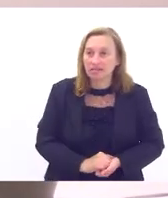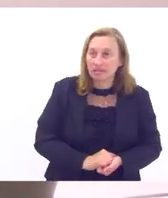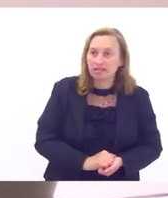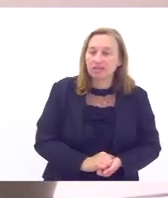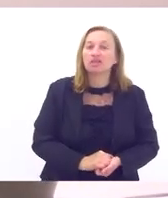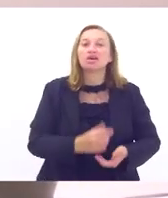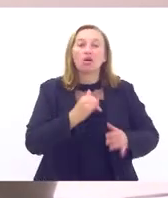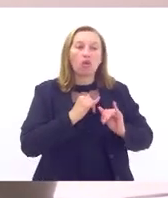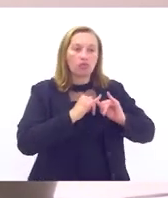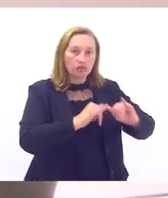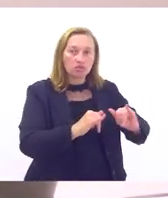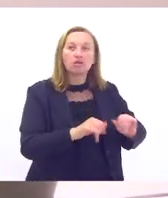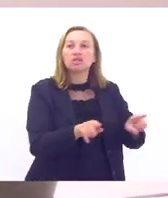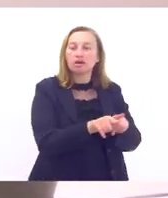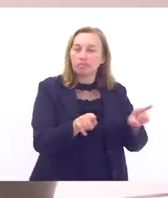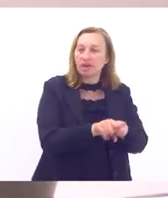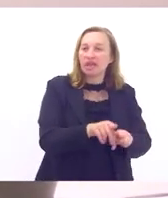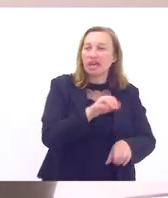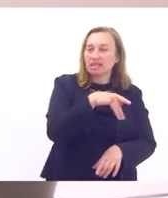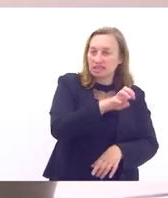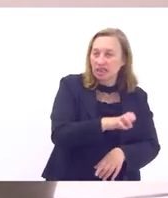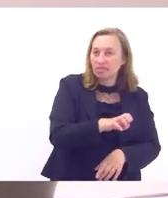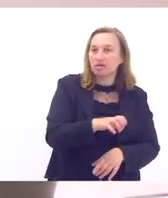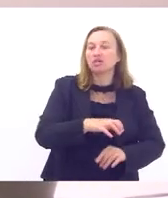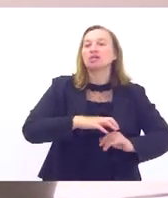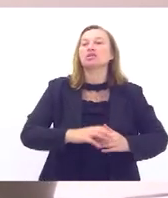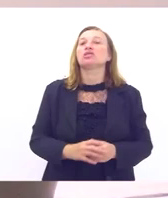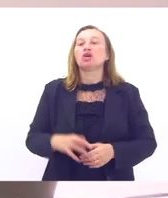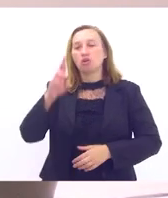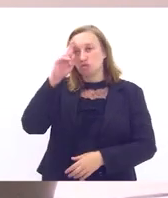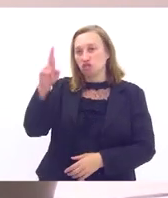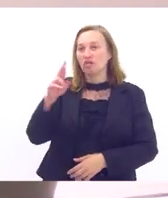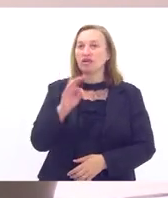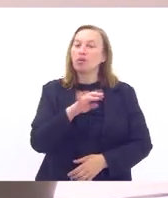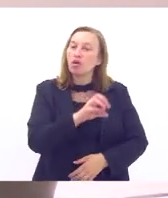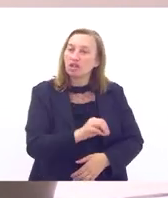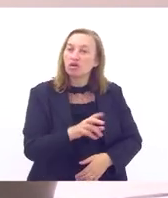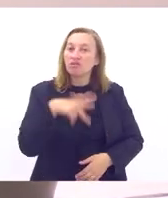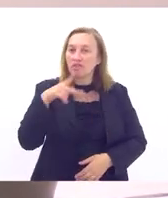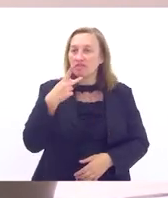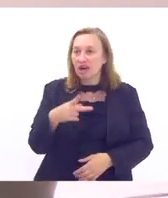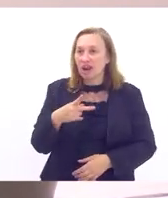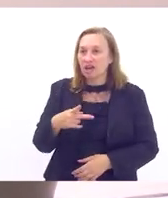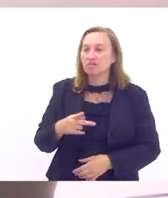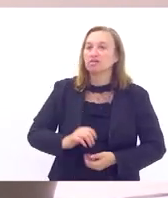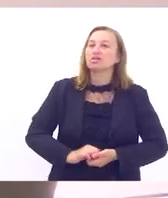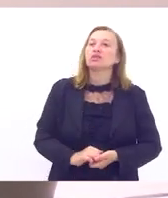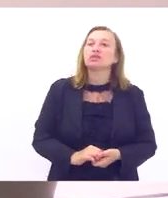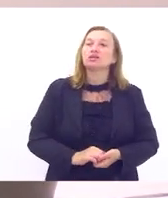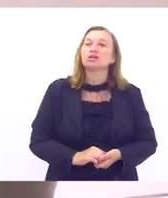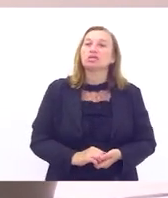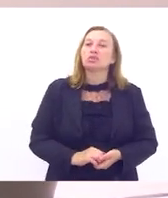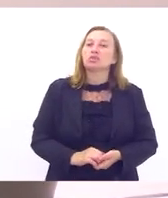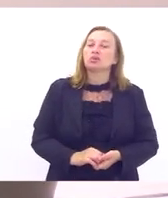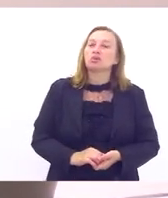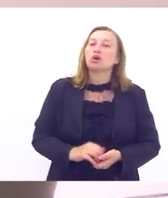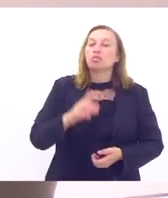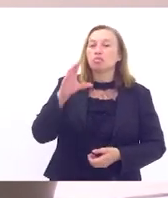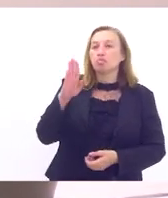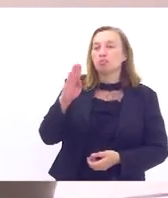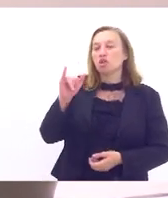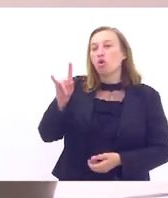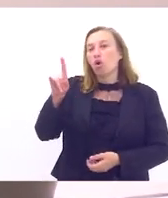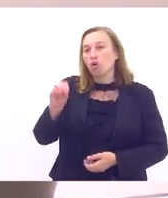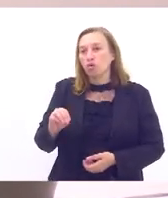SES também, a partir dessa manifestação do chefe do laboratório, para que falasse sobre a manifestação do biólogo do Sanatório